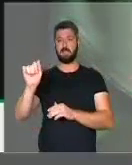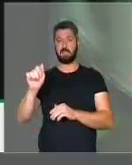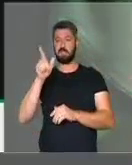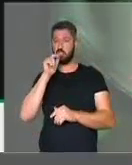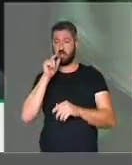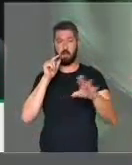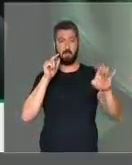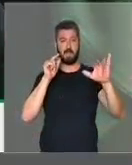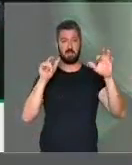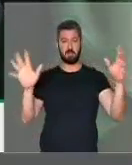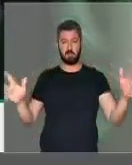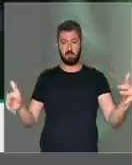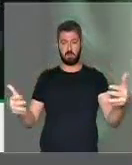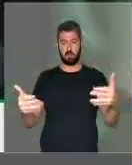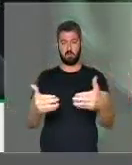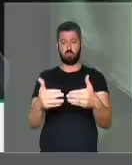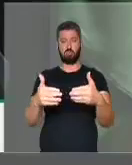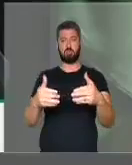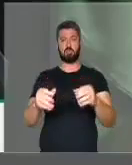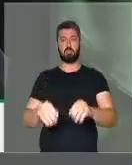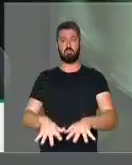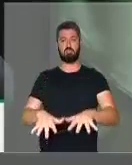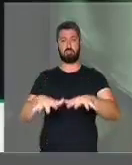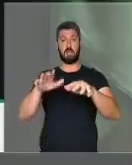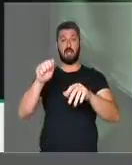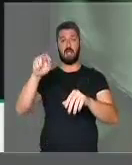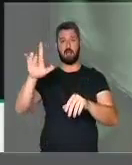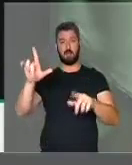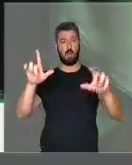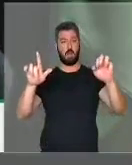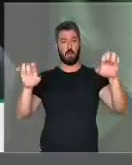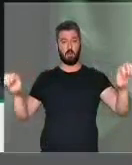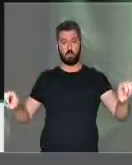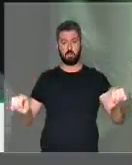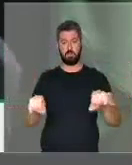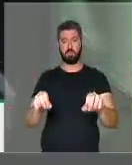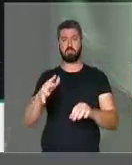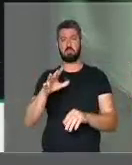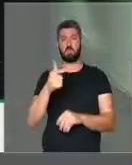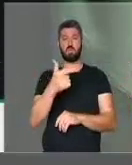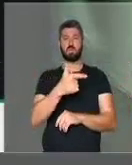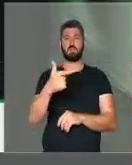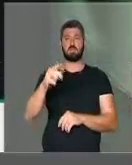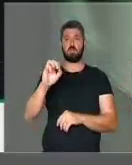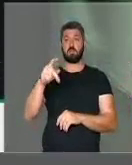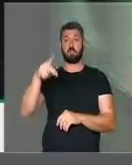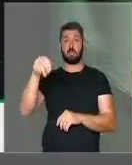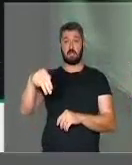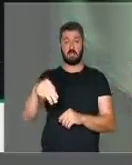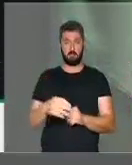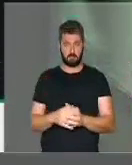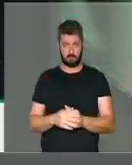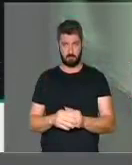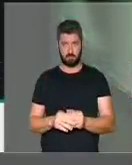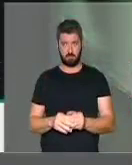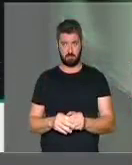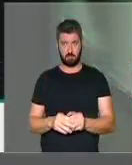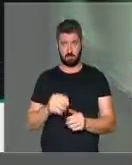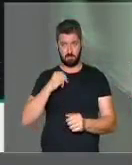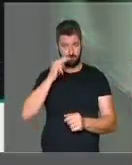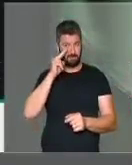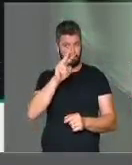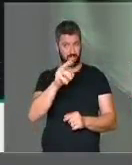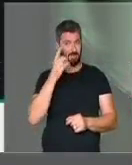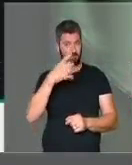bacias, trazendo através de canais apenas 220 quilômetros. E eu vejo